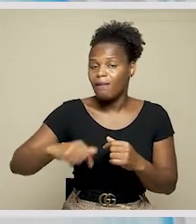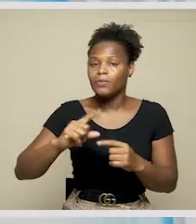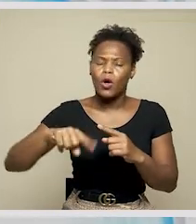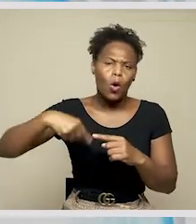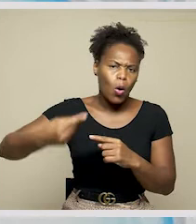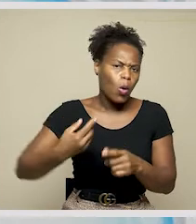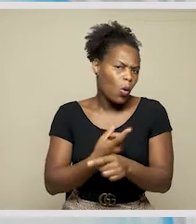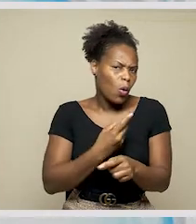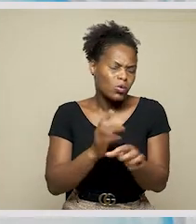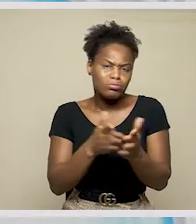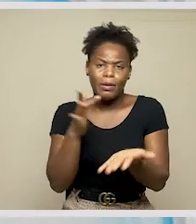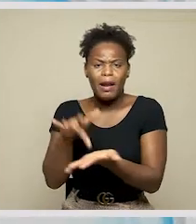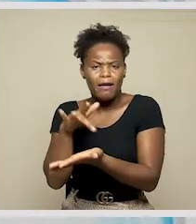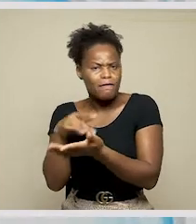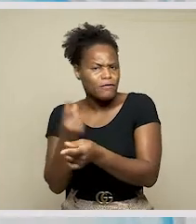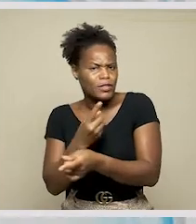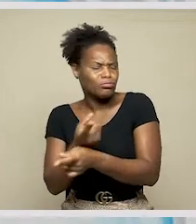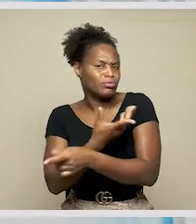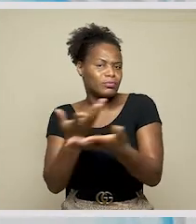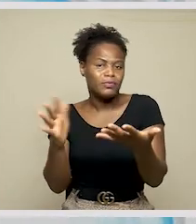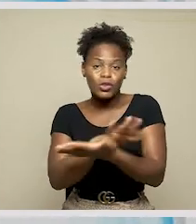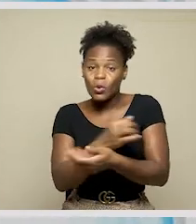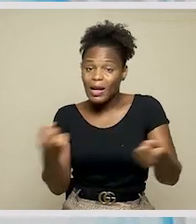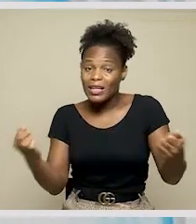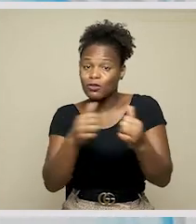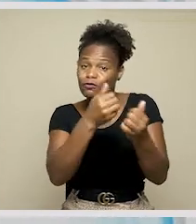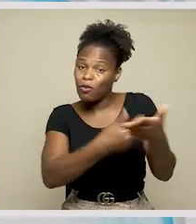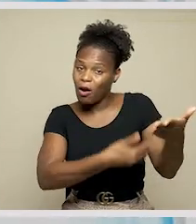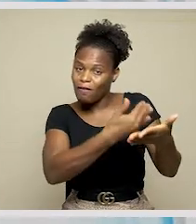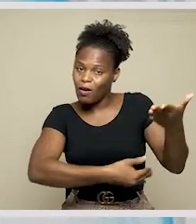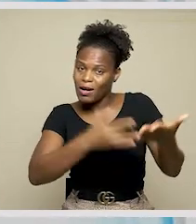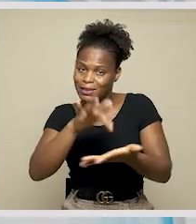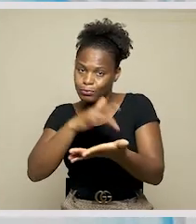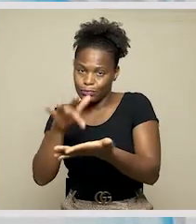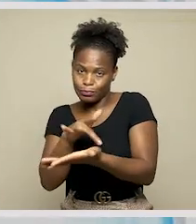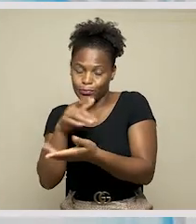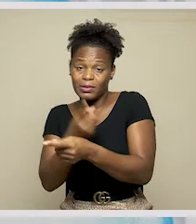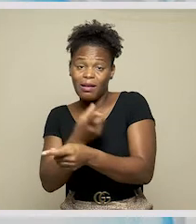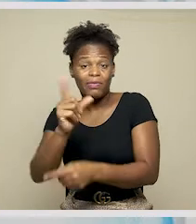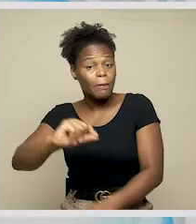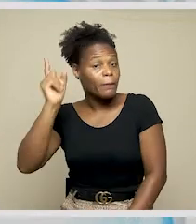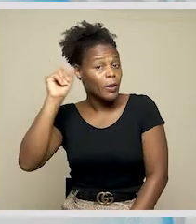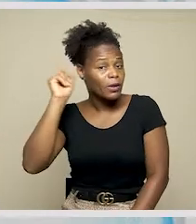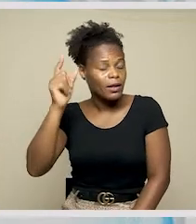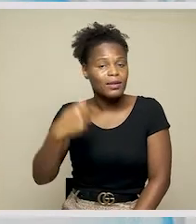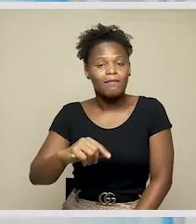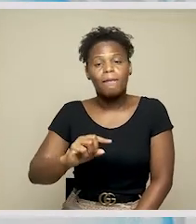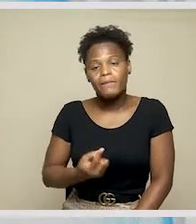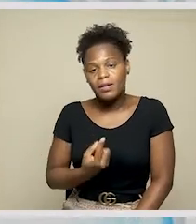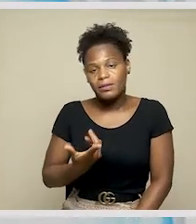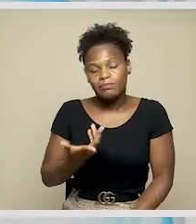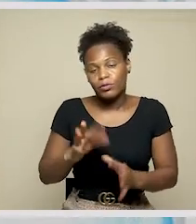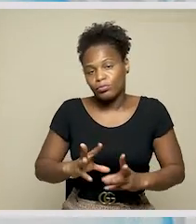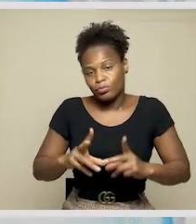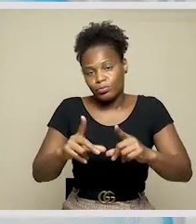outras revistas, jornais e folhas literárias que tiveram também importância para